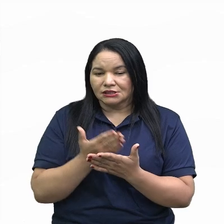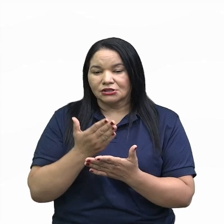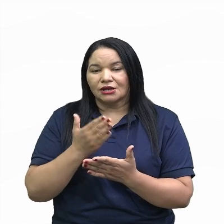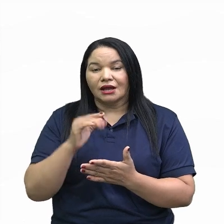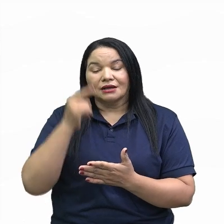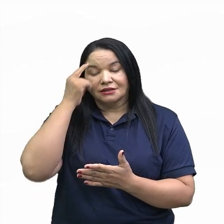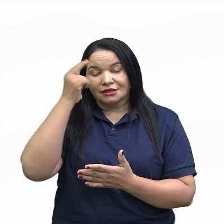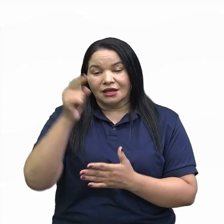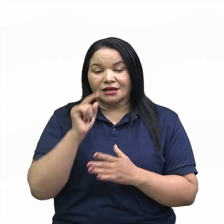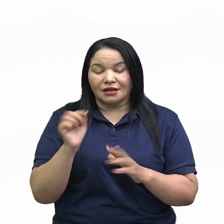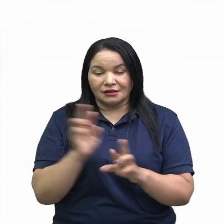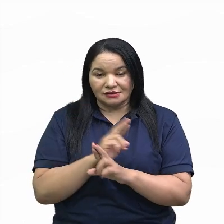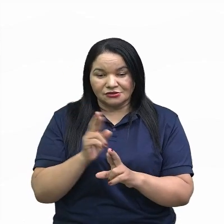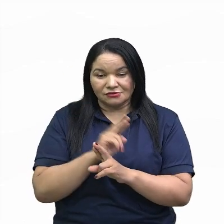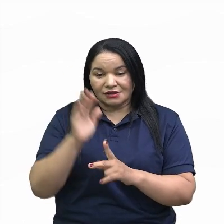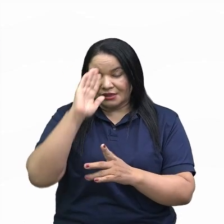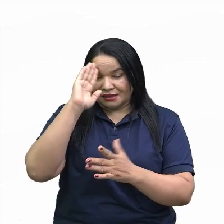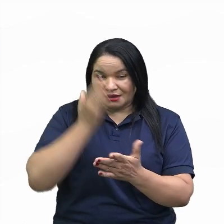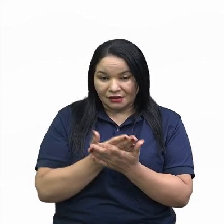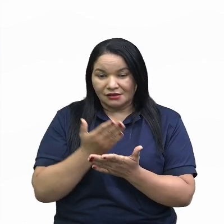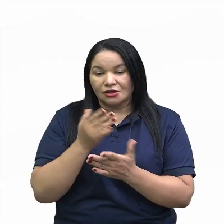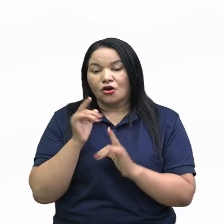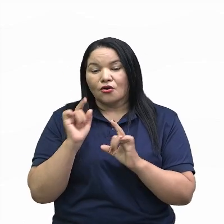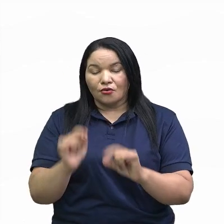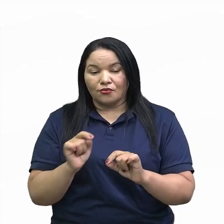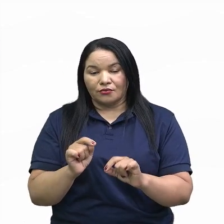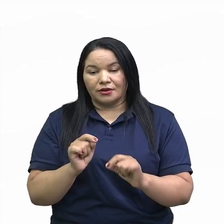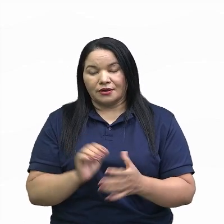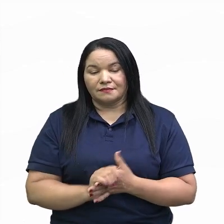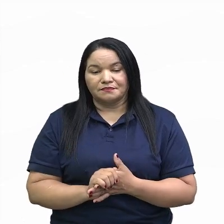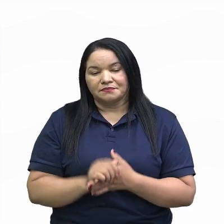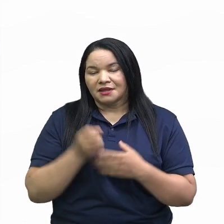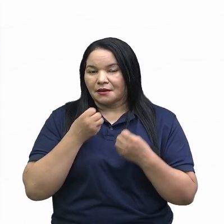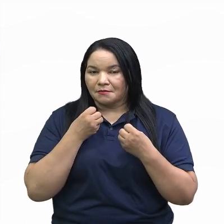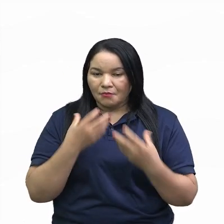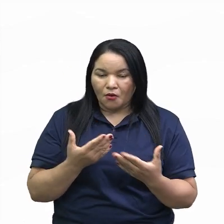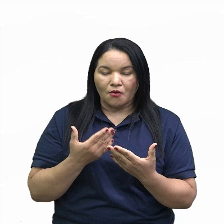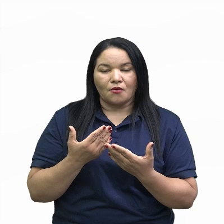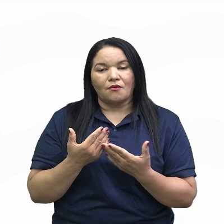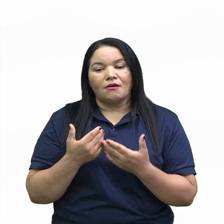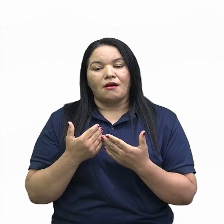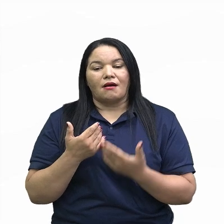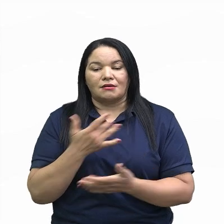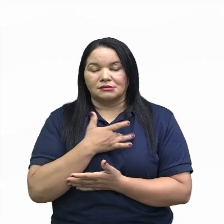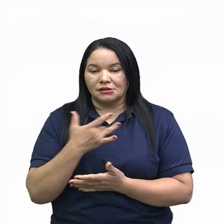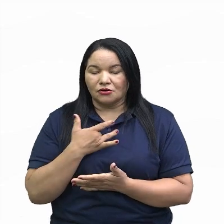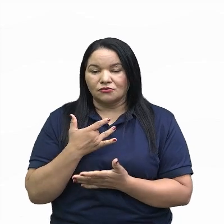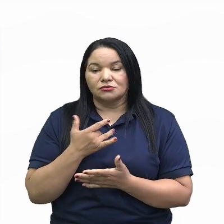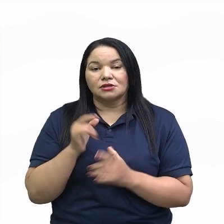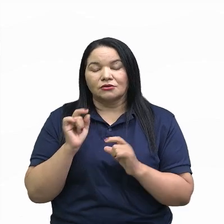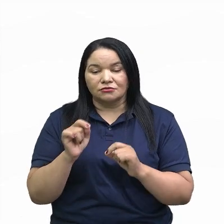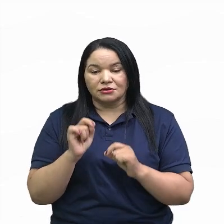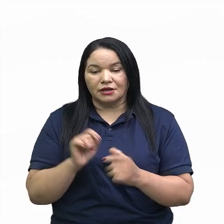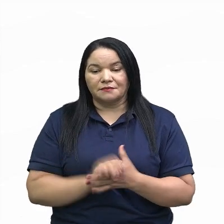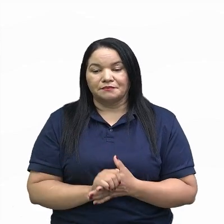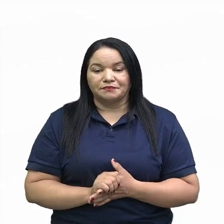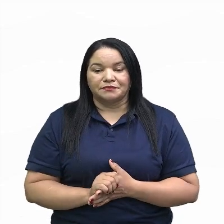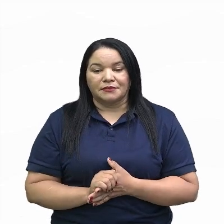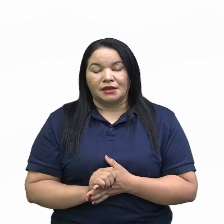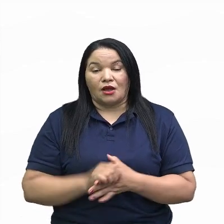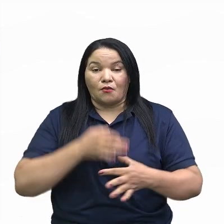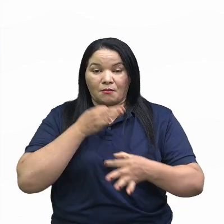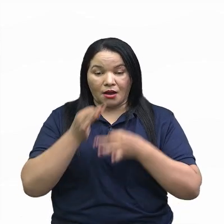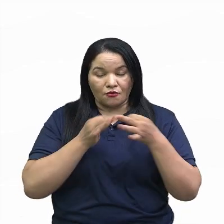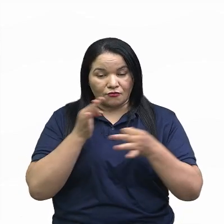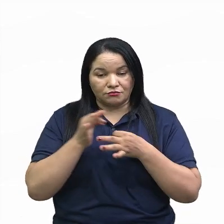essa ideia relacionada à crença de que ela é boa, ela é benéfica à saúde, é uma justificativa, é um argumento que